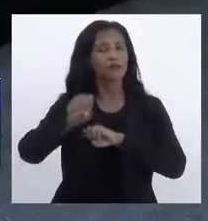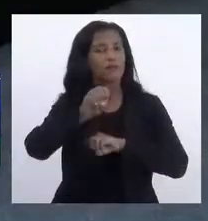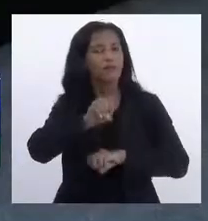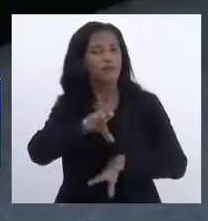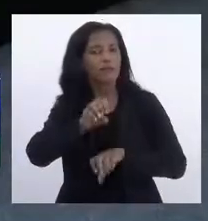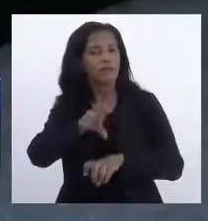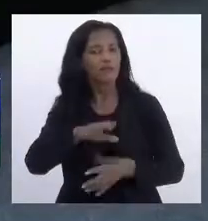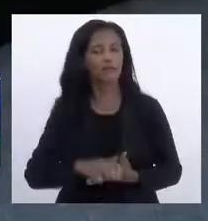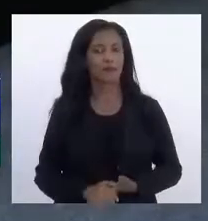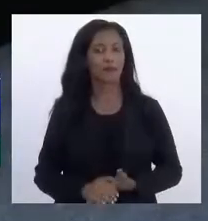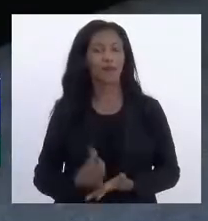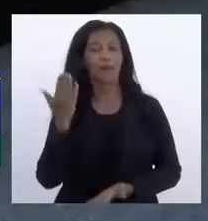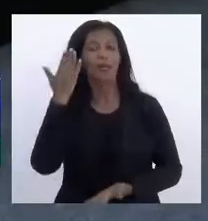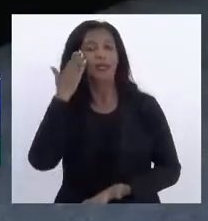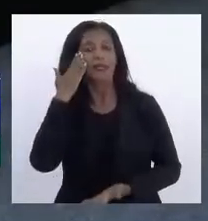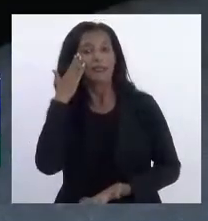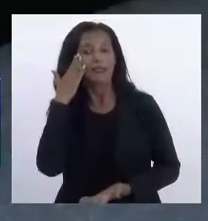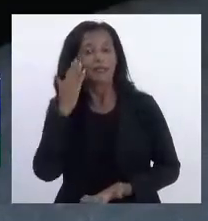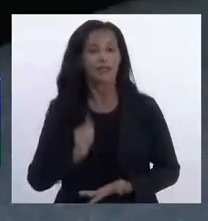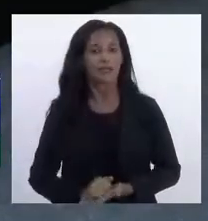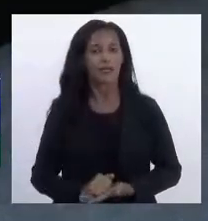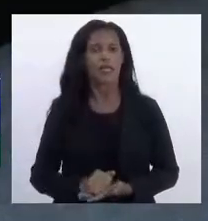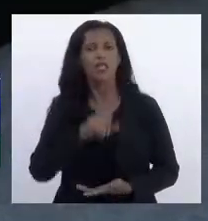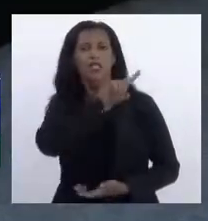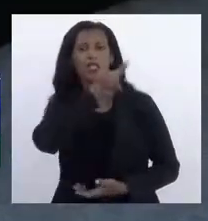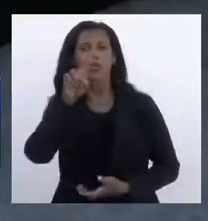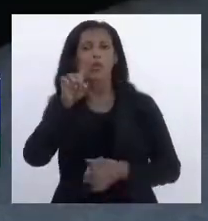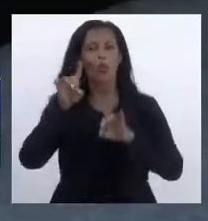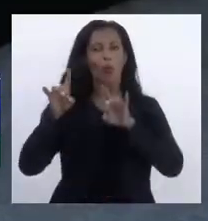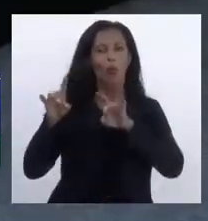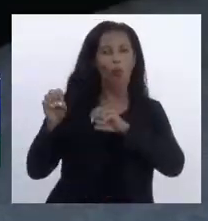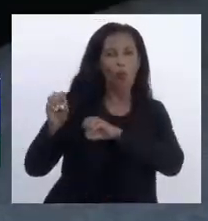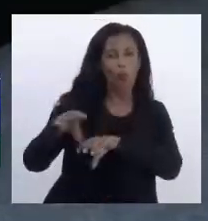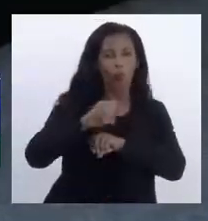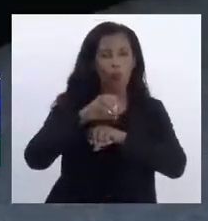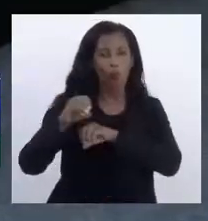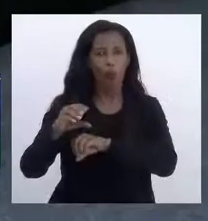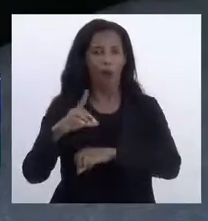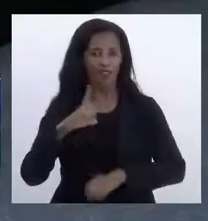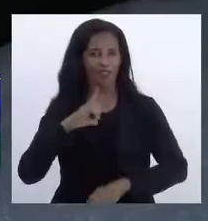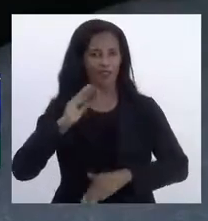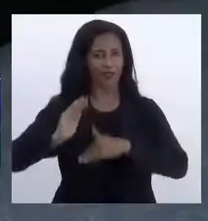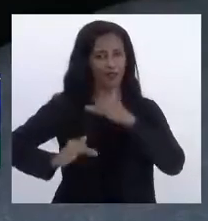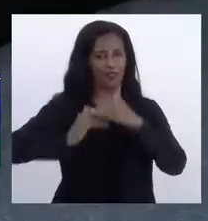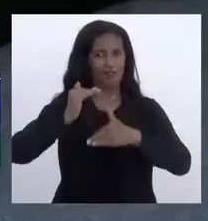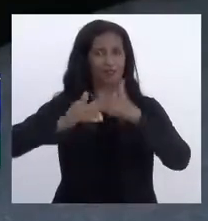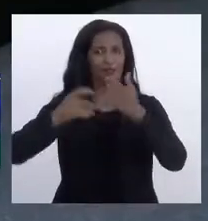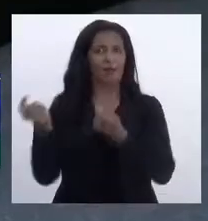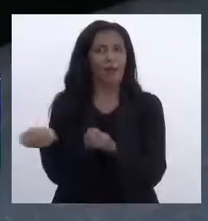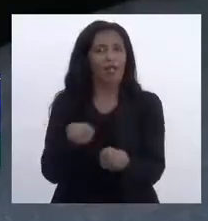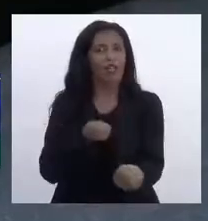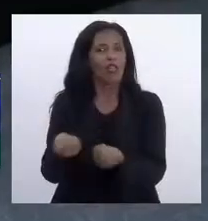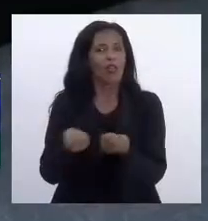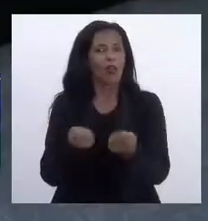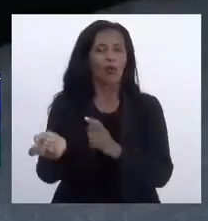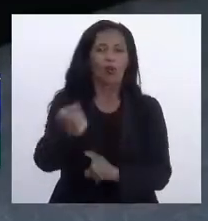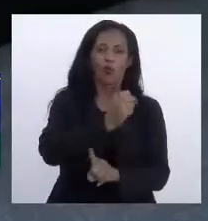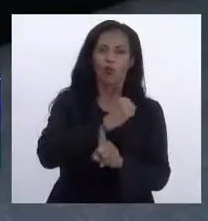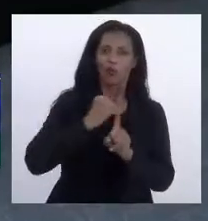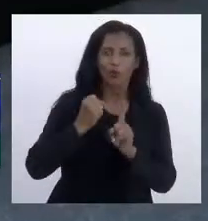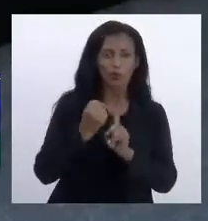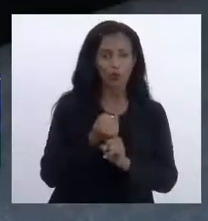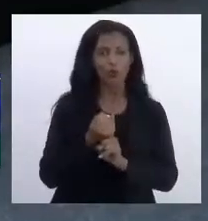educação, para entender que somente com a educação é que a gente tem o desenvolvimento econômico e o desenvolvimento